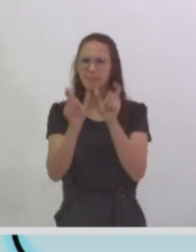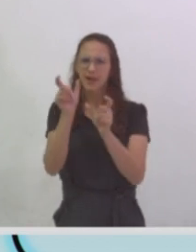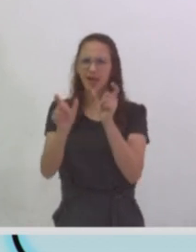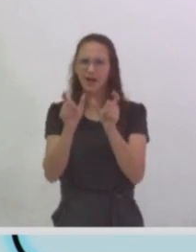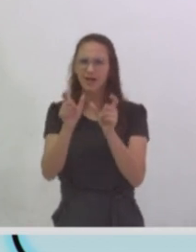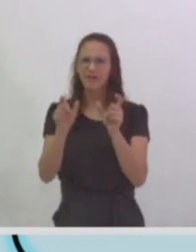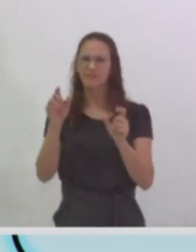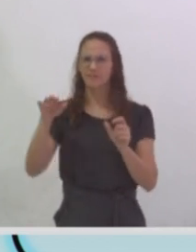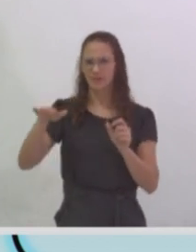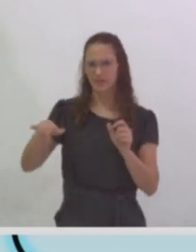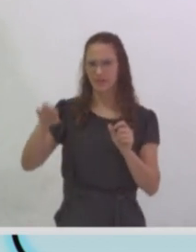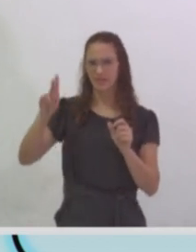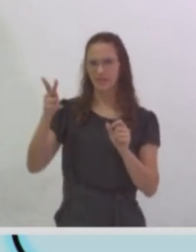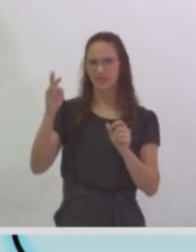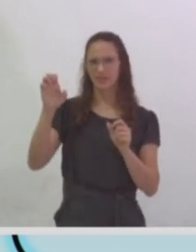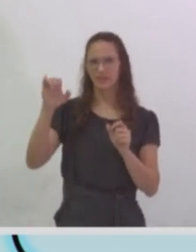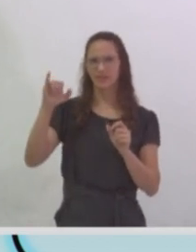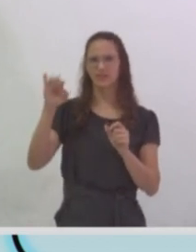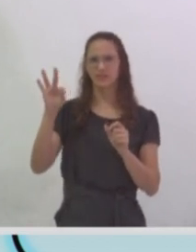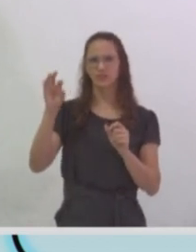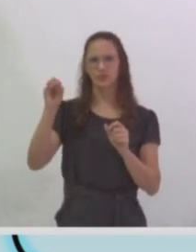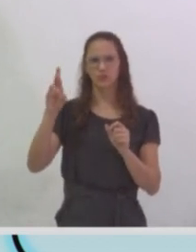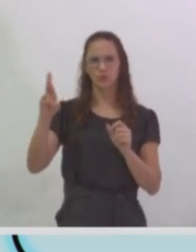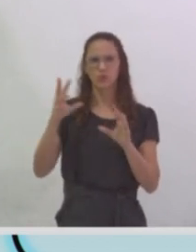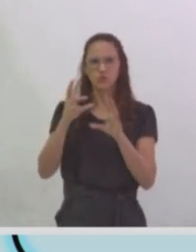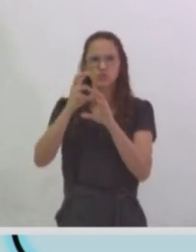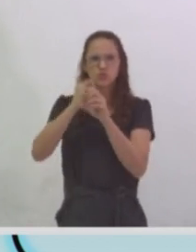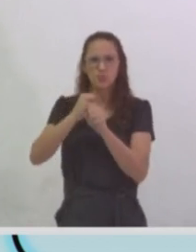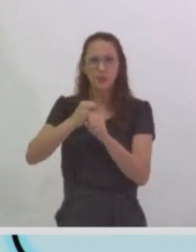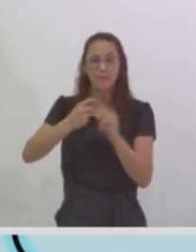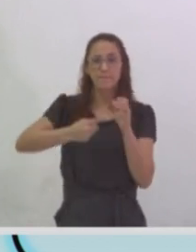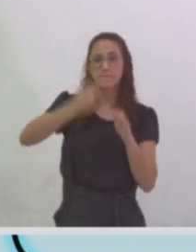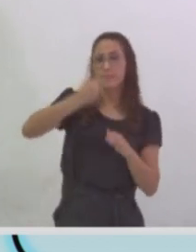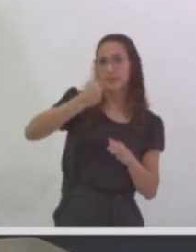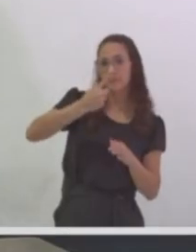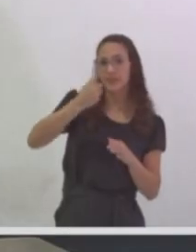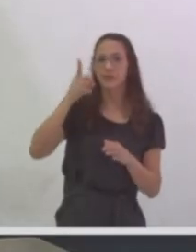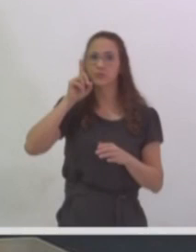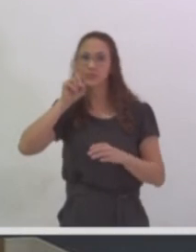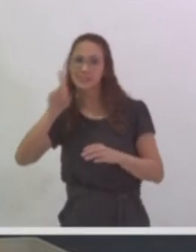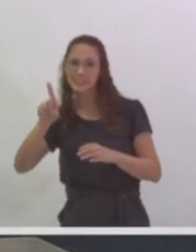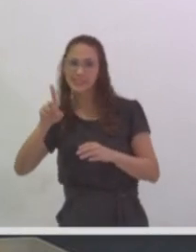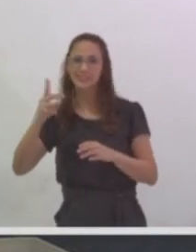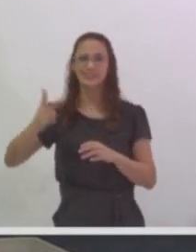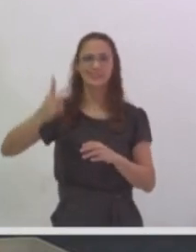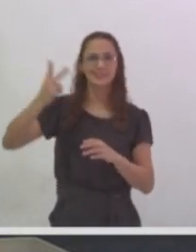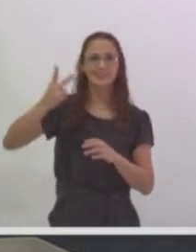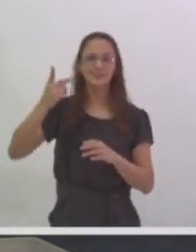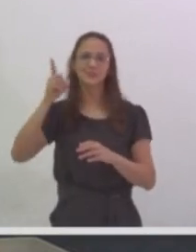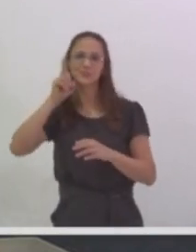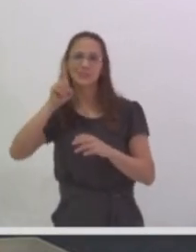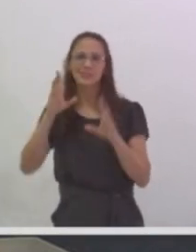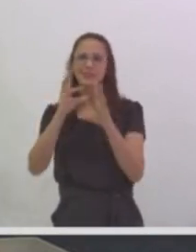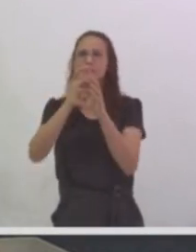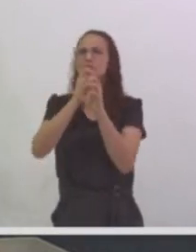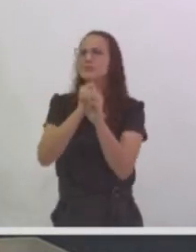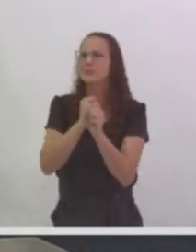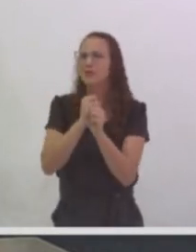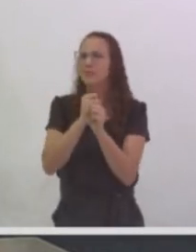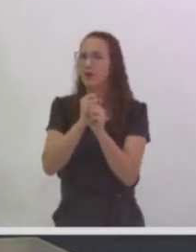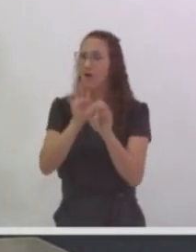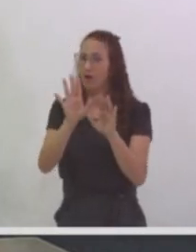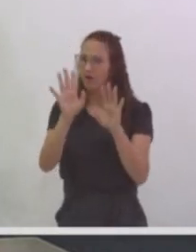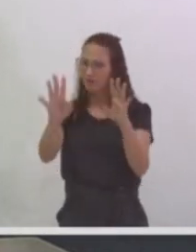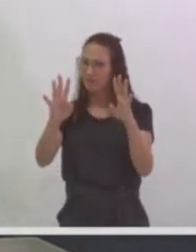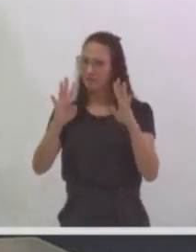total no primeiro e segundo dia? Mas, ó, vem aqui comigo, vem para mim. Lembrem-se que eu estou querendo saber